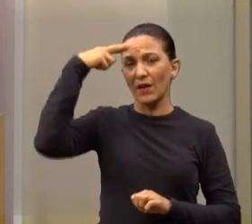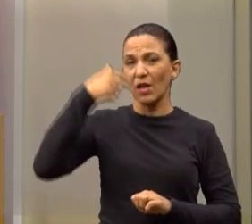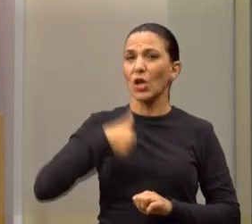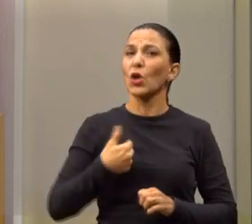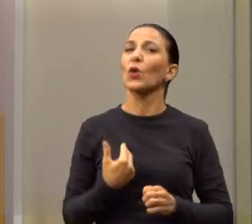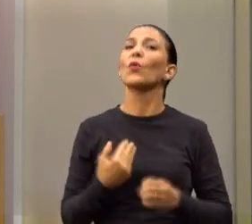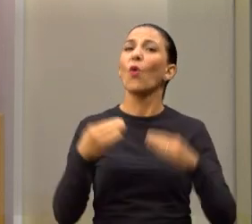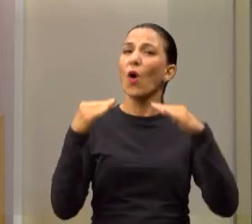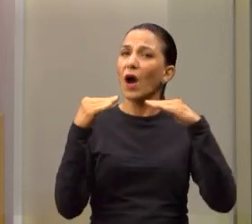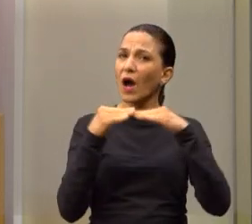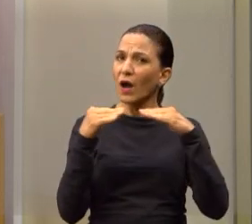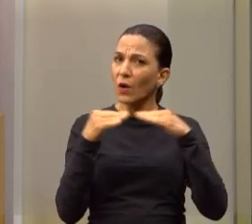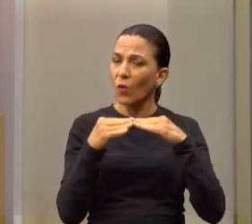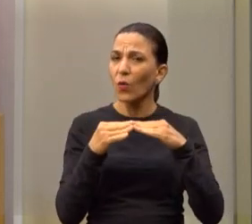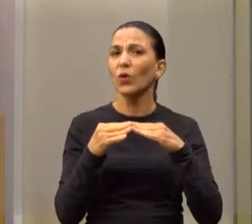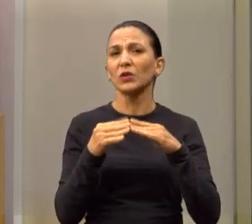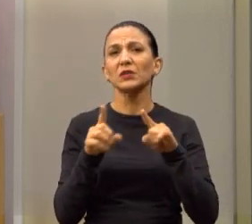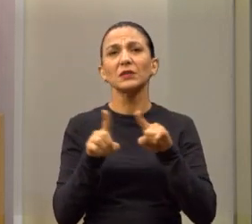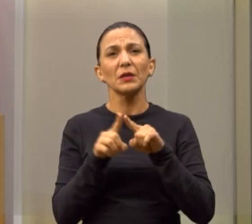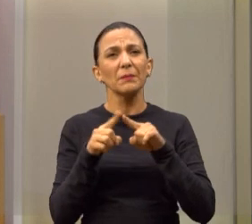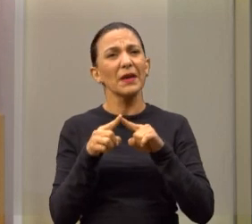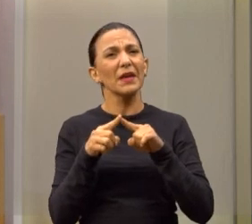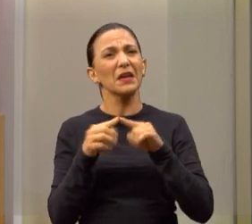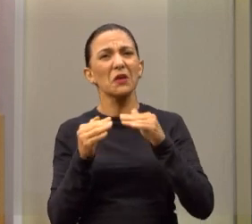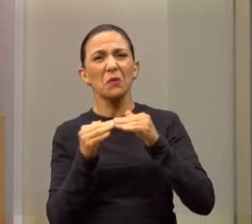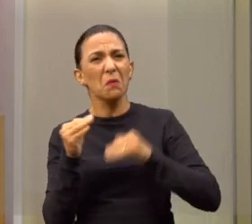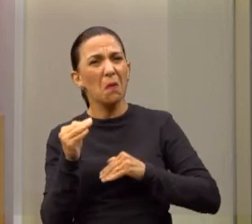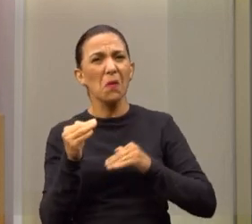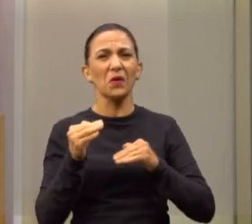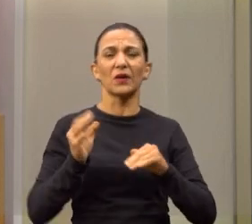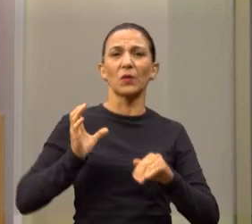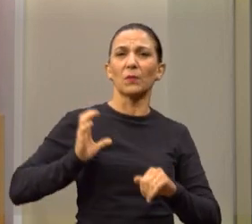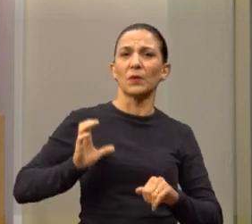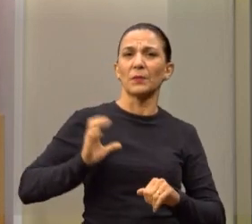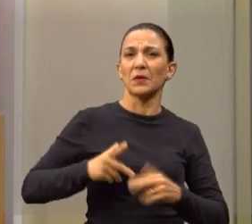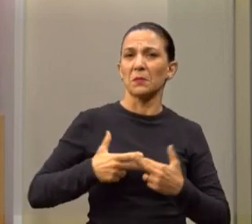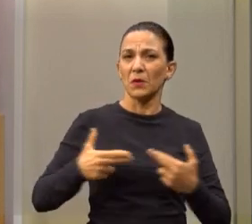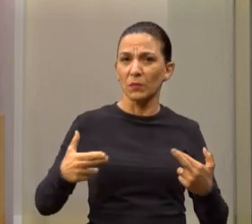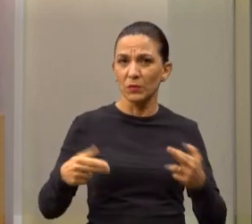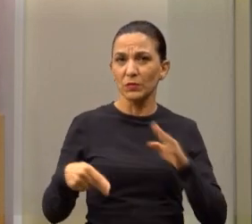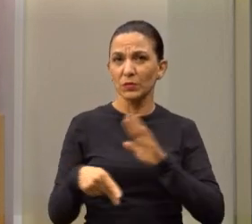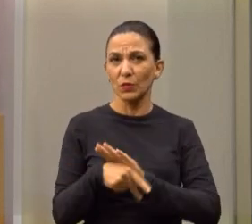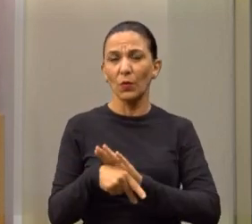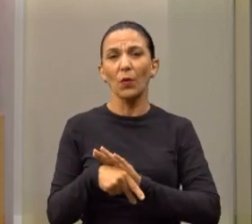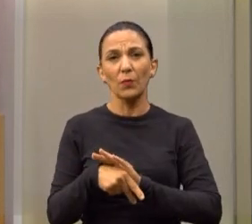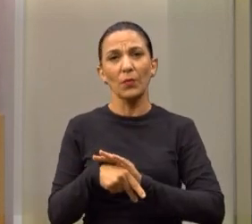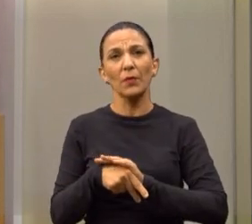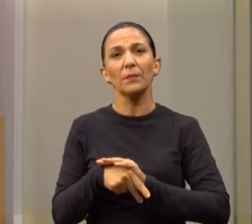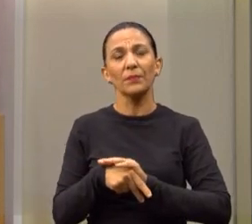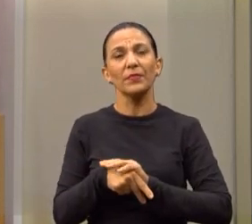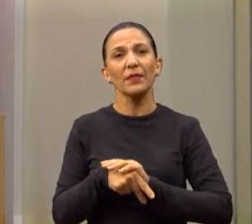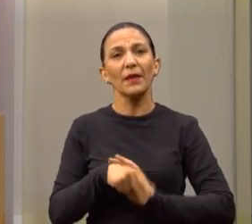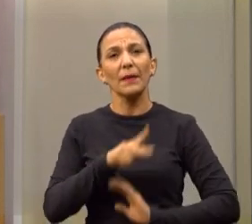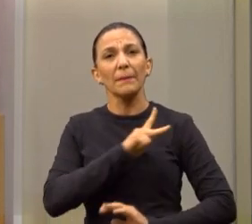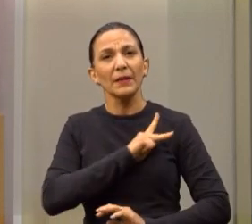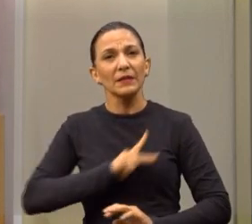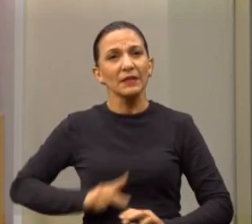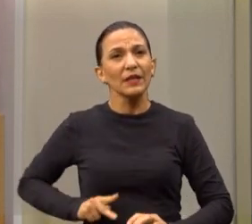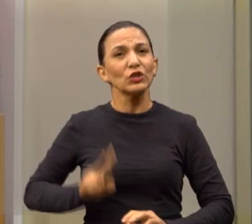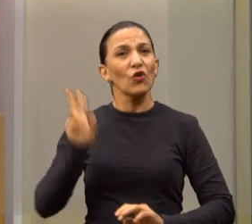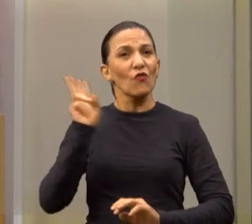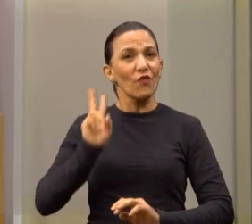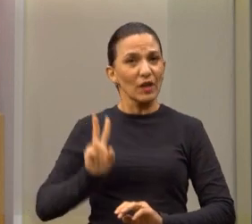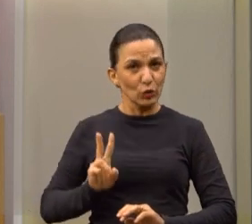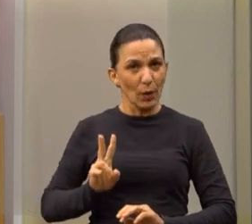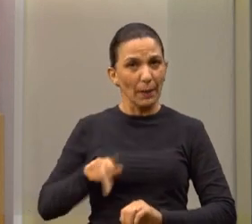compactuo e tenho divergências, inclusive, com alguns posicionamentos e atuação do presidente da Venezuela. Mas se